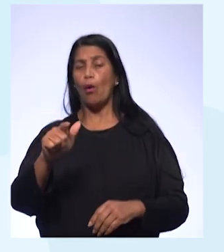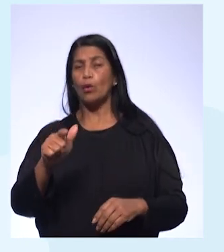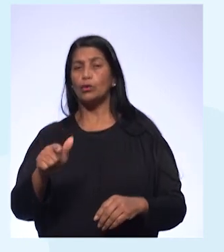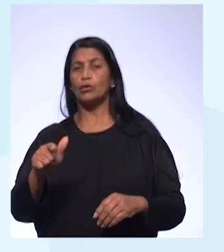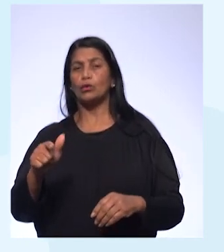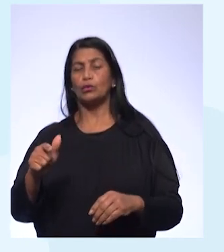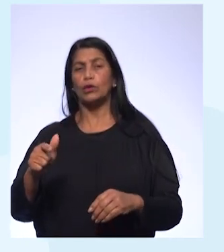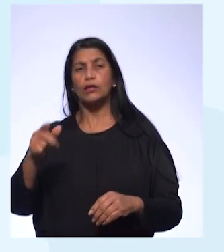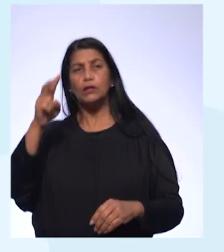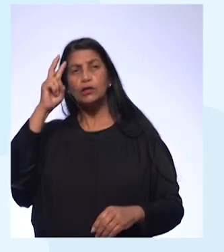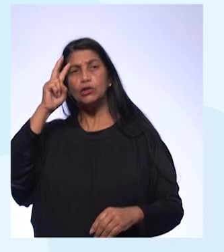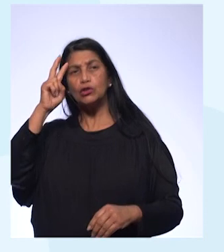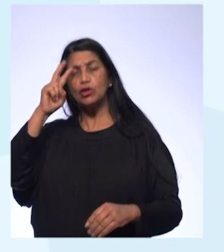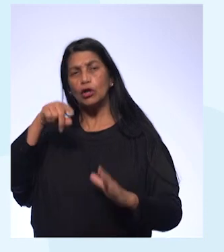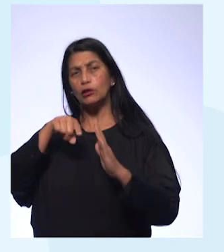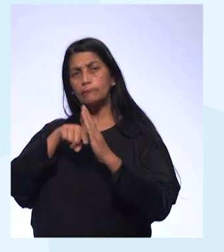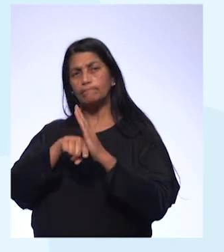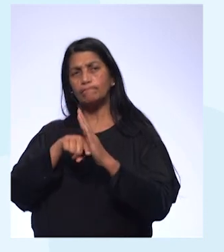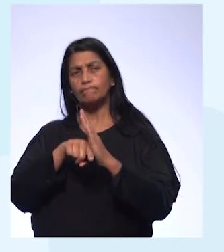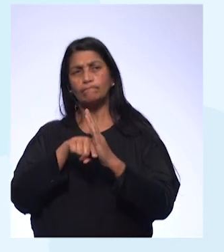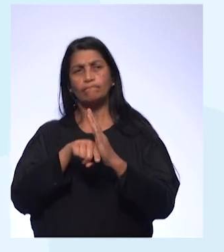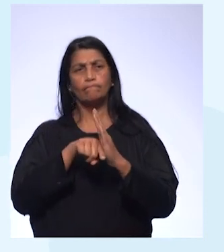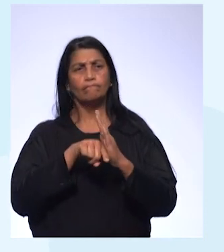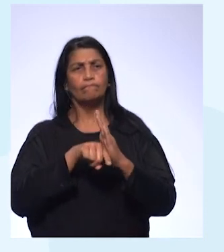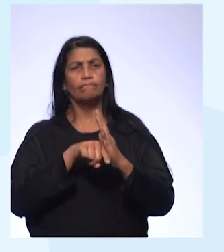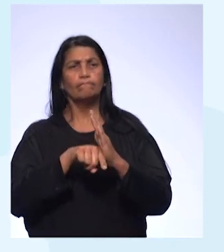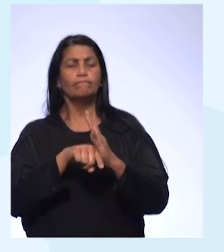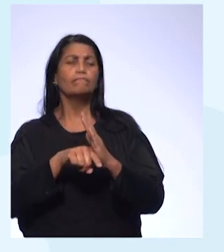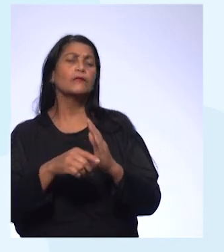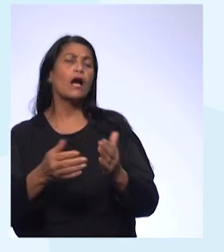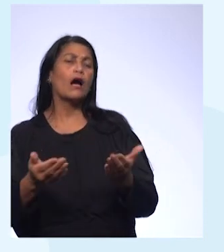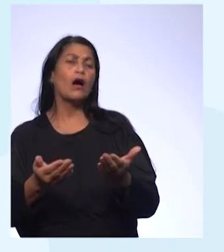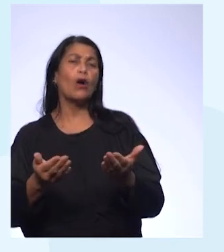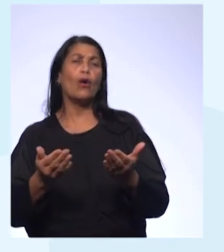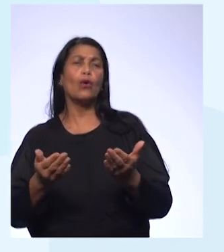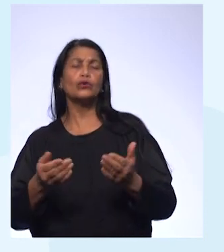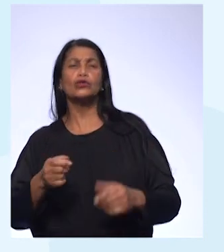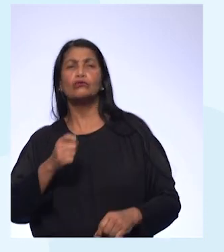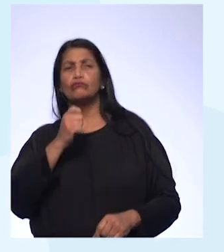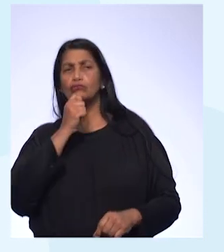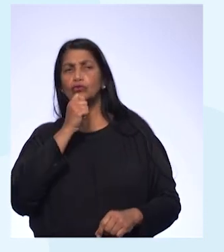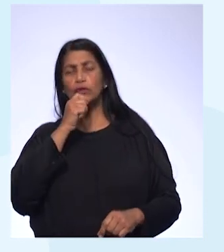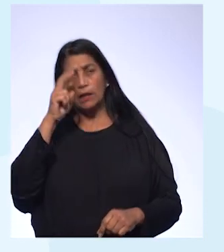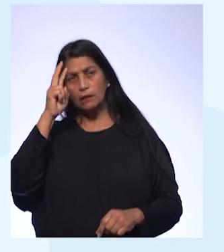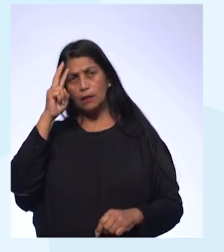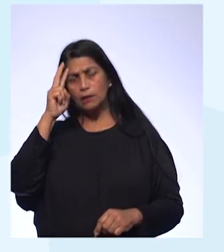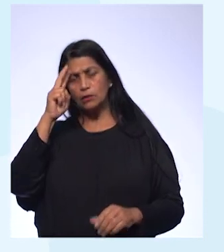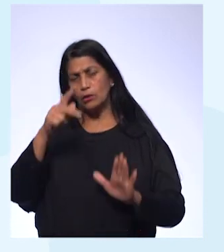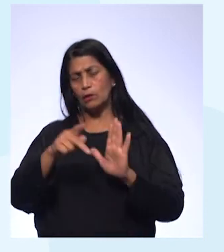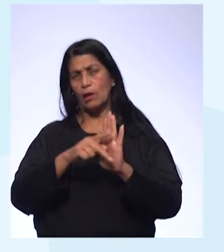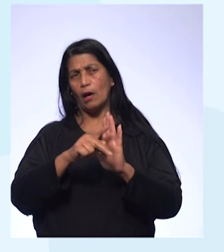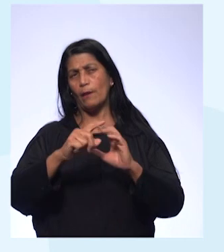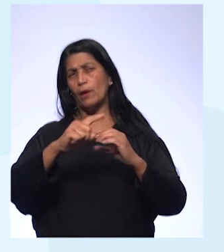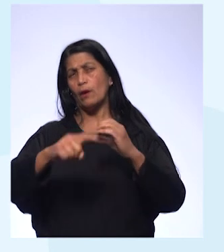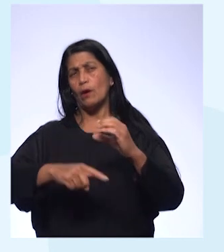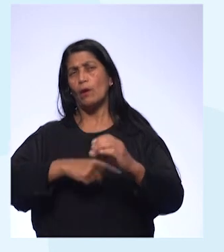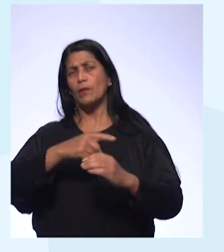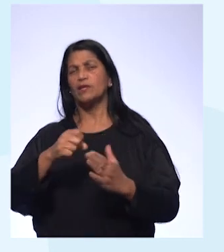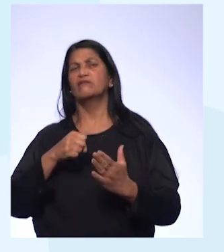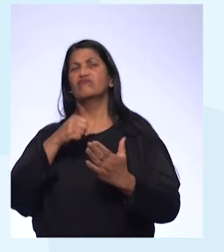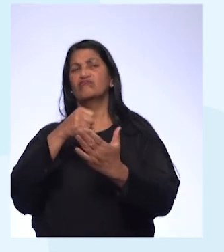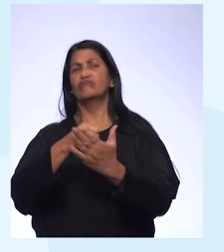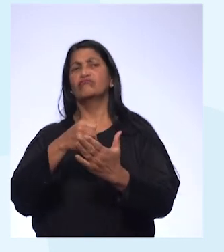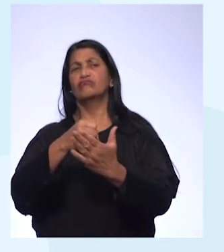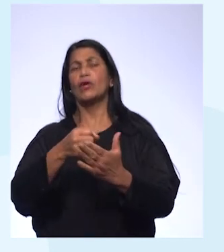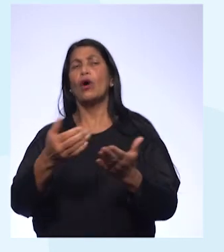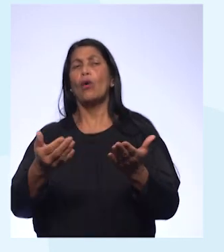da história. Eles foram fazendo meio que uma retrospectiva, né? Em que momento não existia na história da humanidade luta de classes.